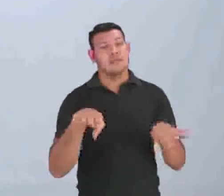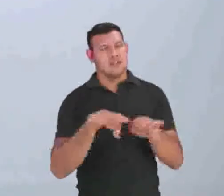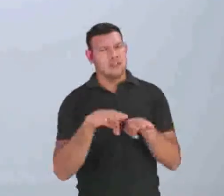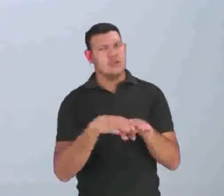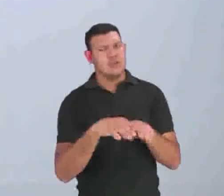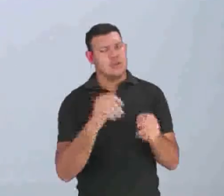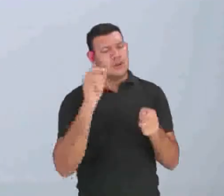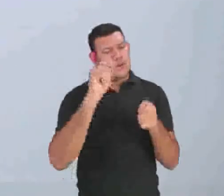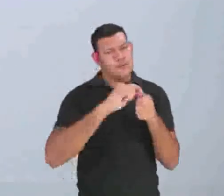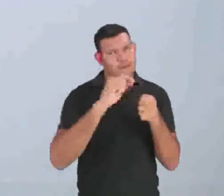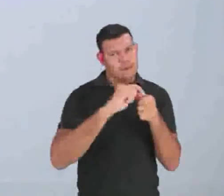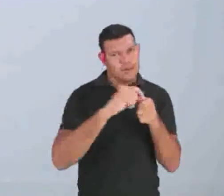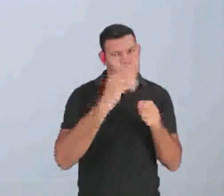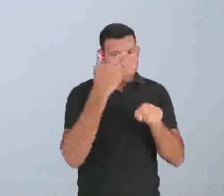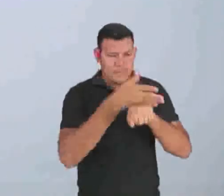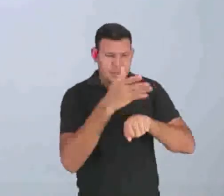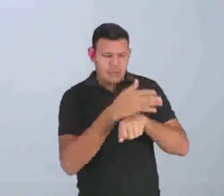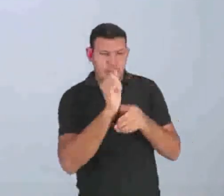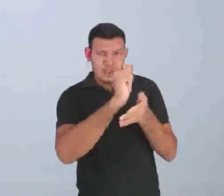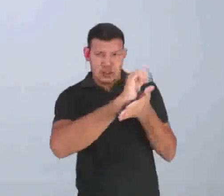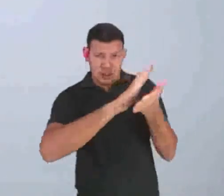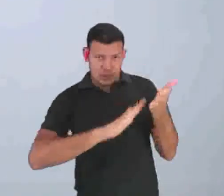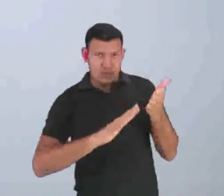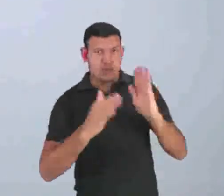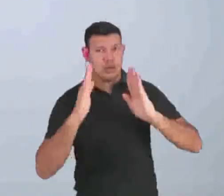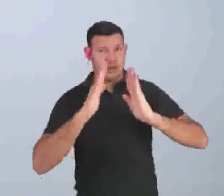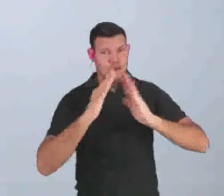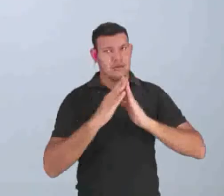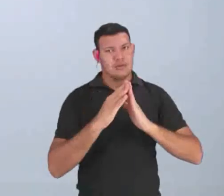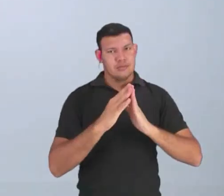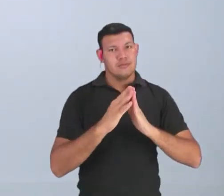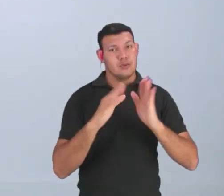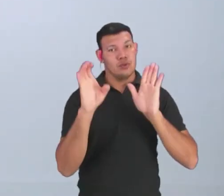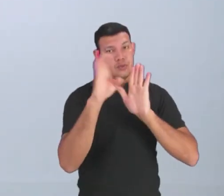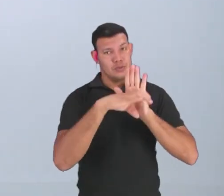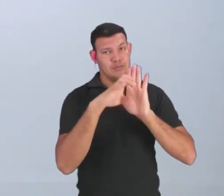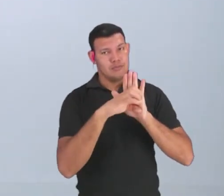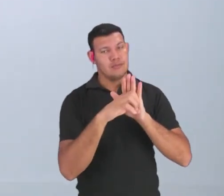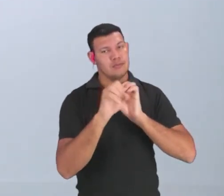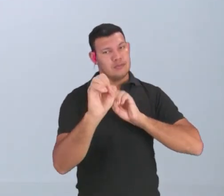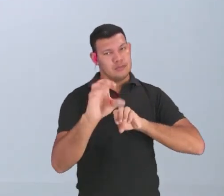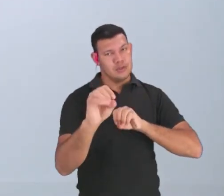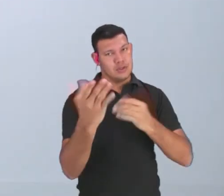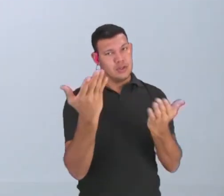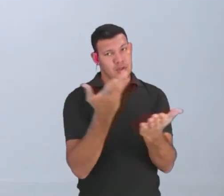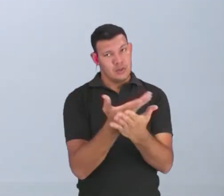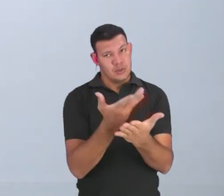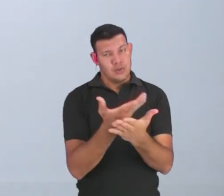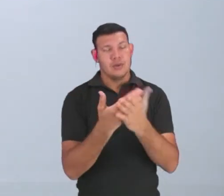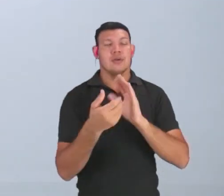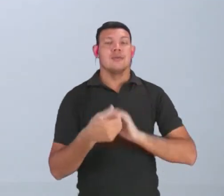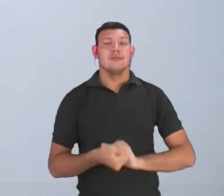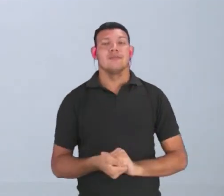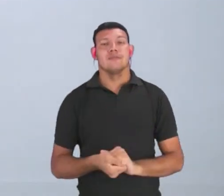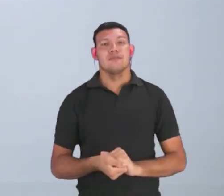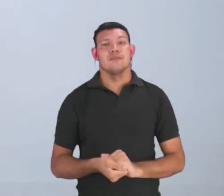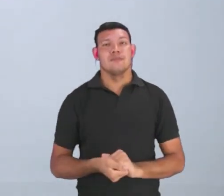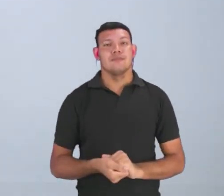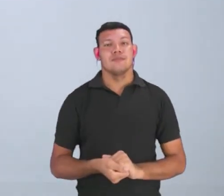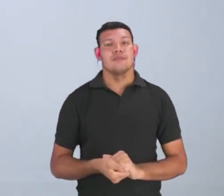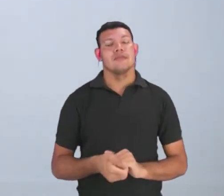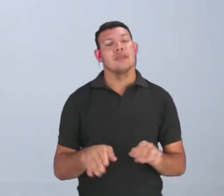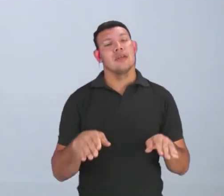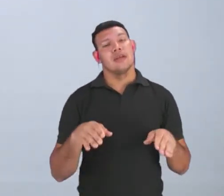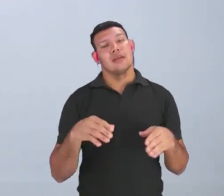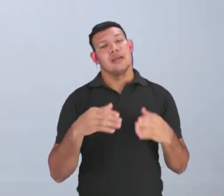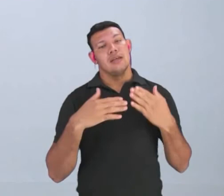ou então fazerem exercícios em casa para poder fixar muito melhor esse conteúdo trabalhado hoje, tá bom? Eu espero que vocês